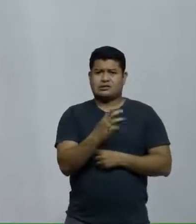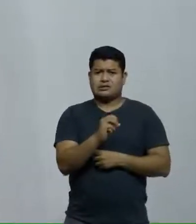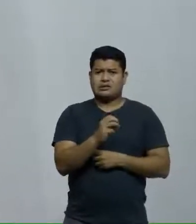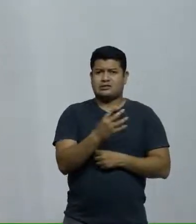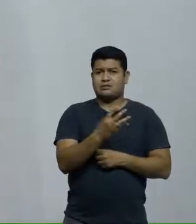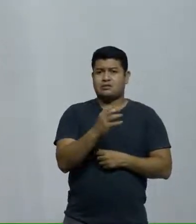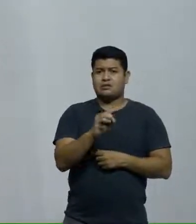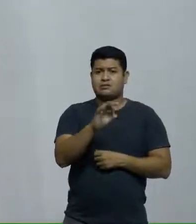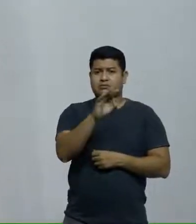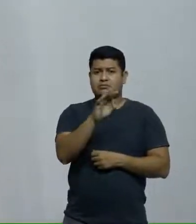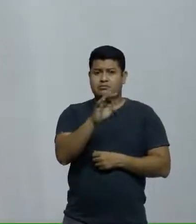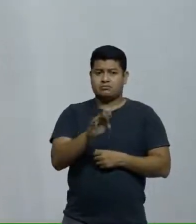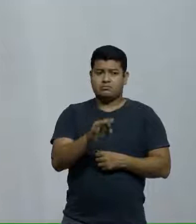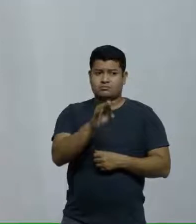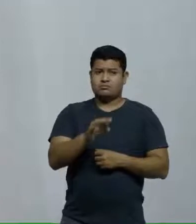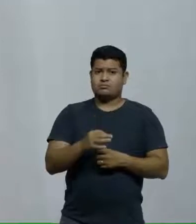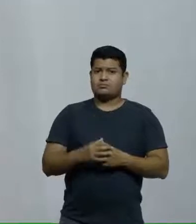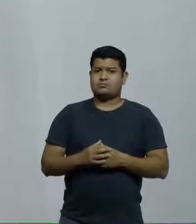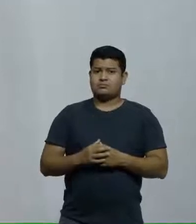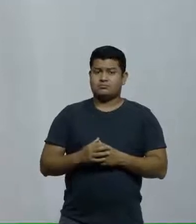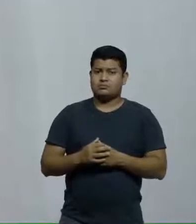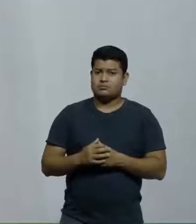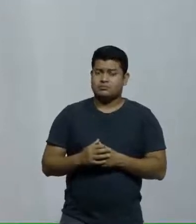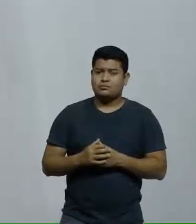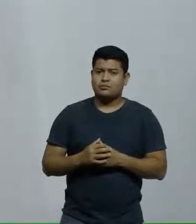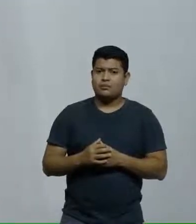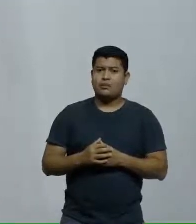de cooperação com o MAPA para poder